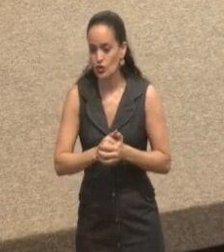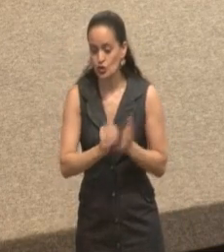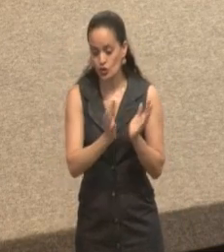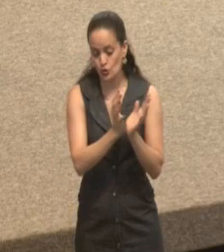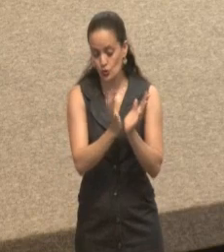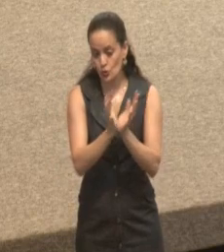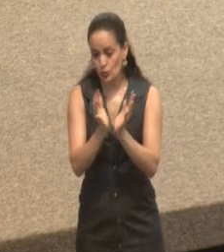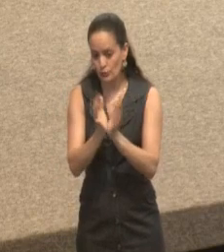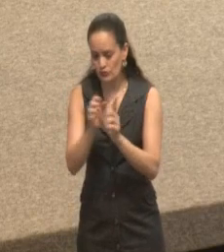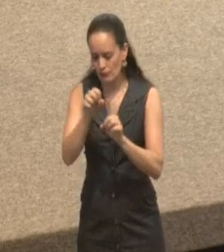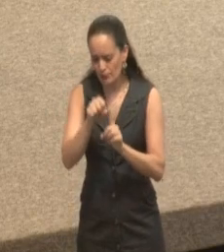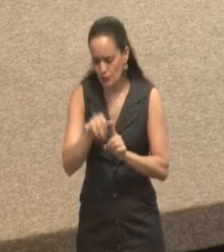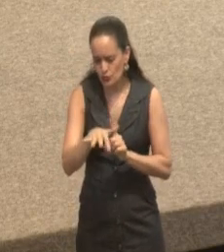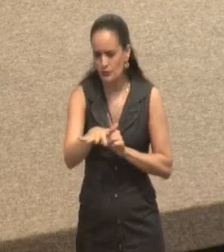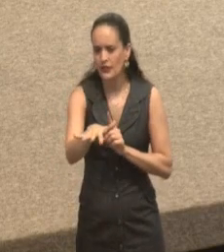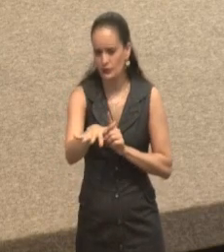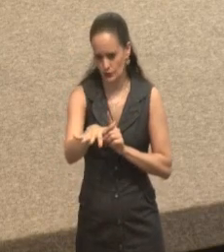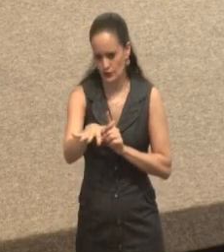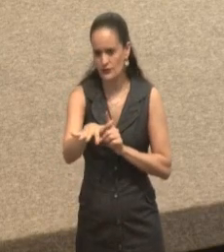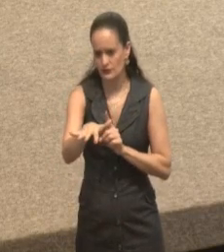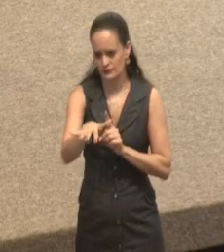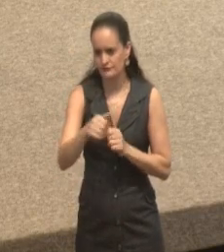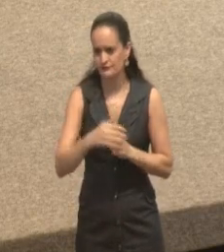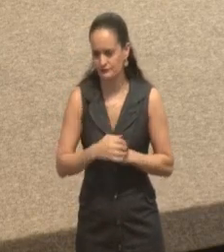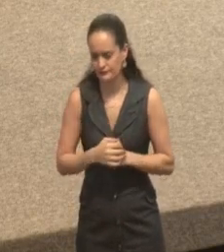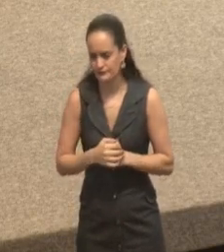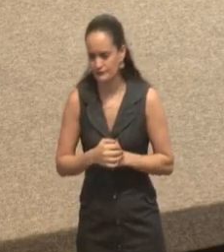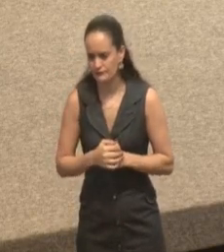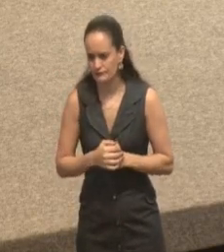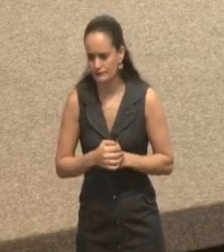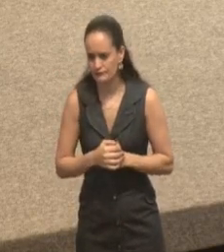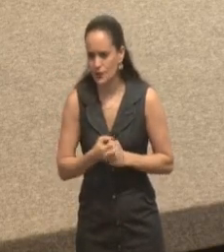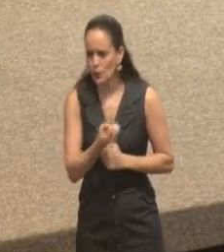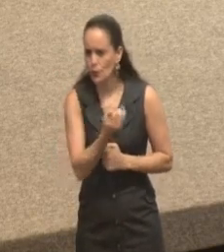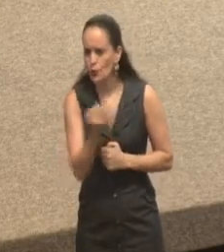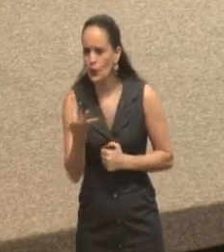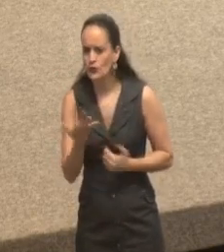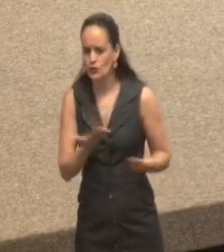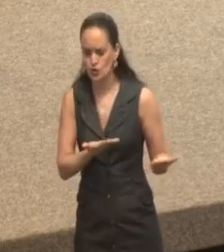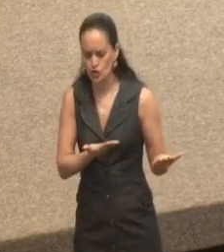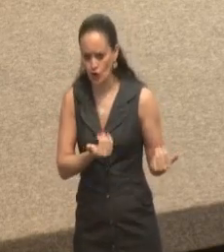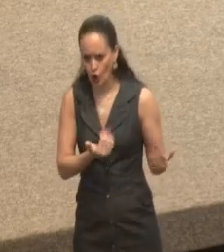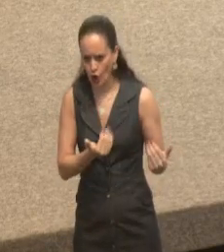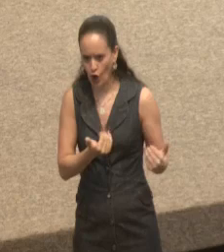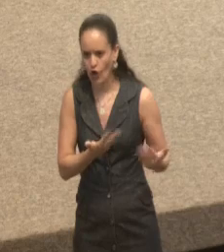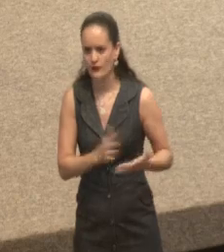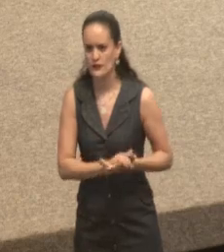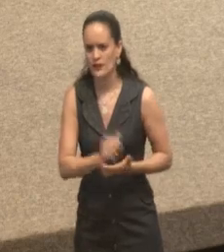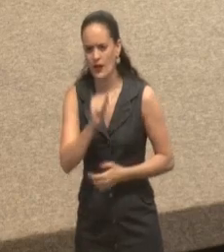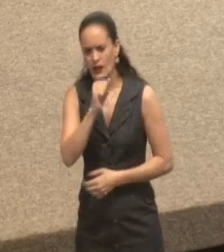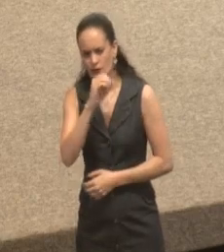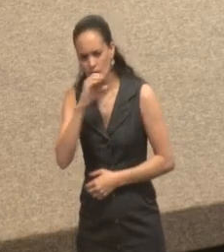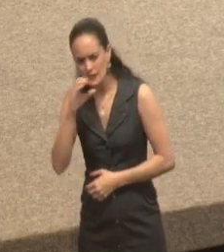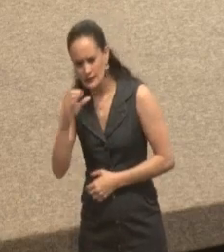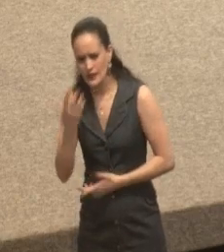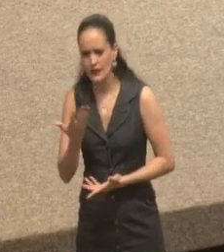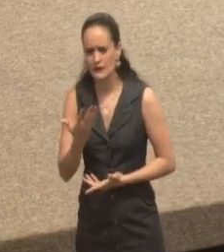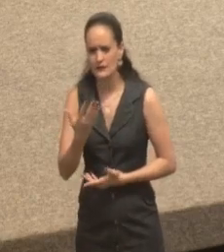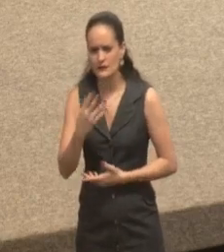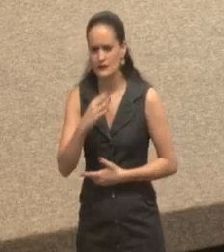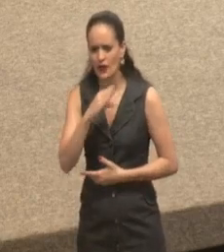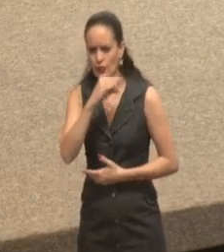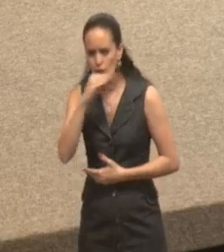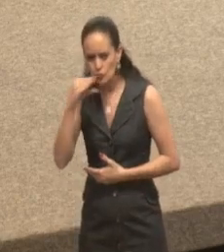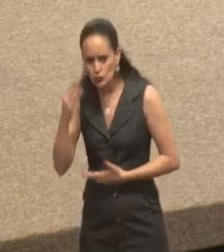que aqui foi ministrado pelo pastor Fabrício, tantos jovens se envolvendo, adolescentes, adultos que